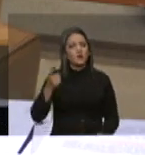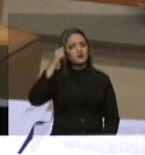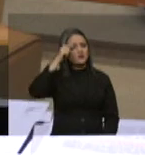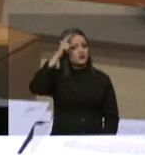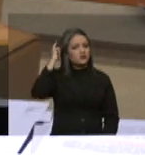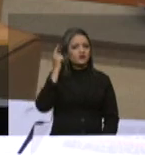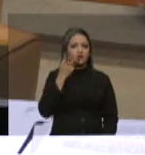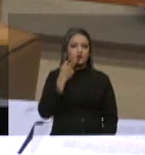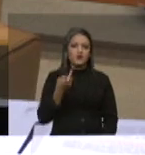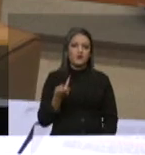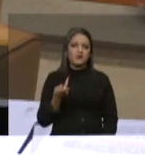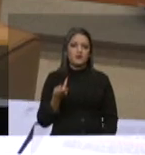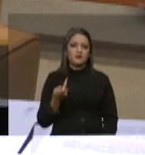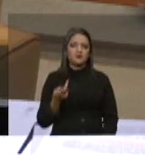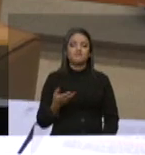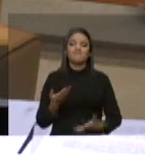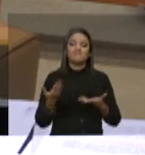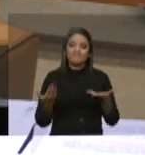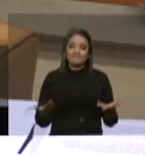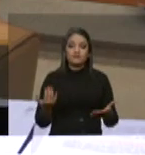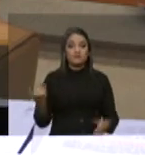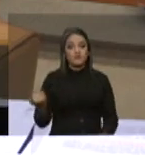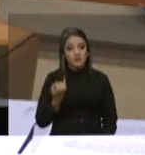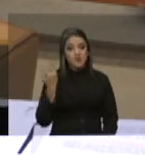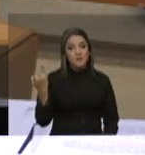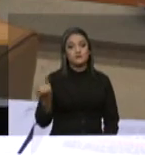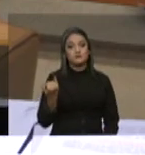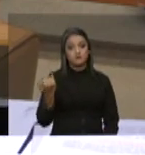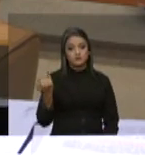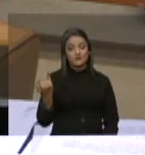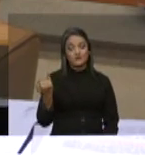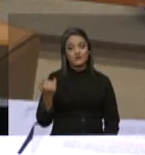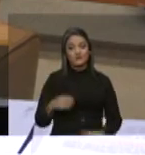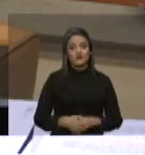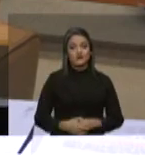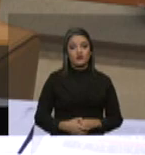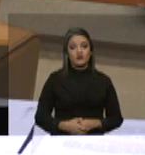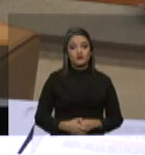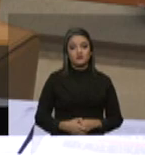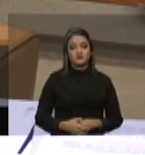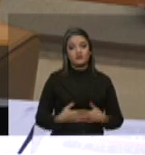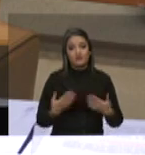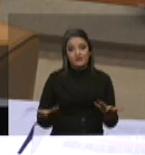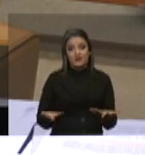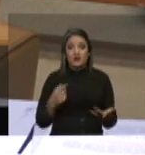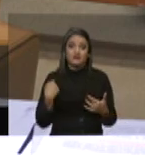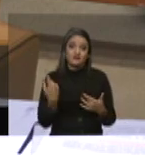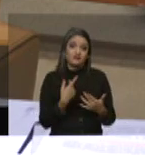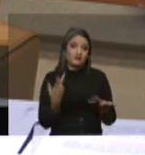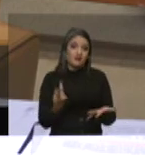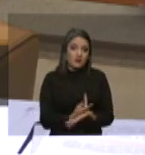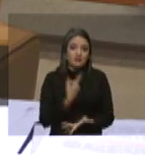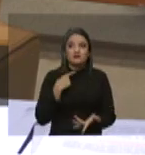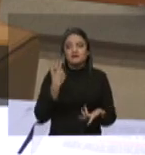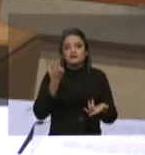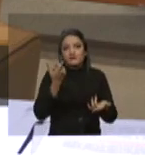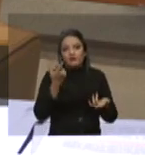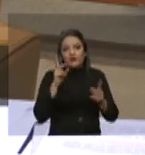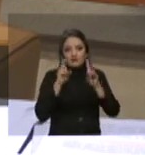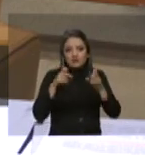faz eu realmente repulto relevante e considerando a nossa capacidade de polemizar né como temos visto